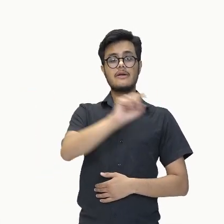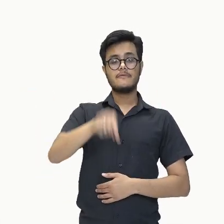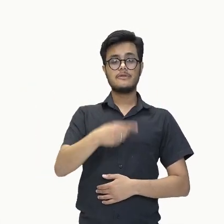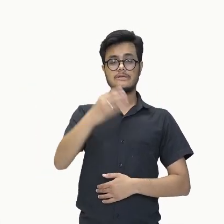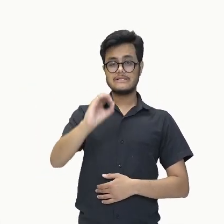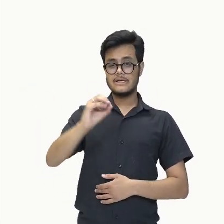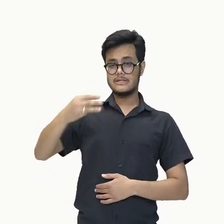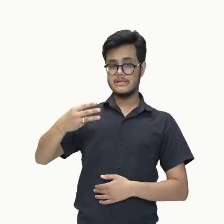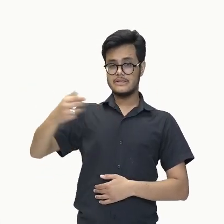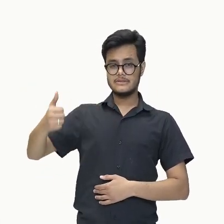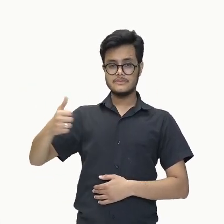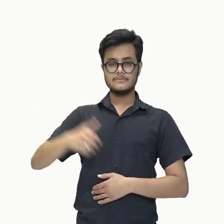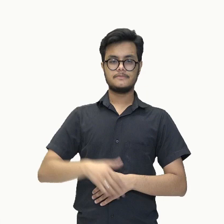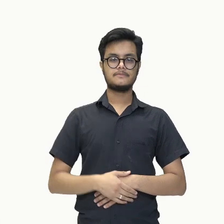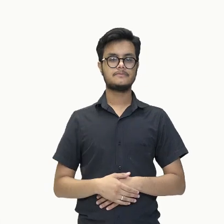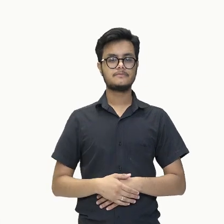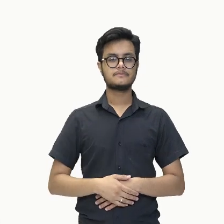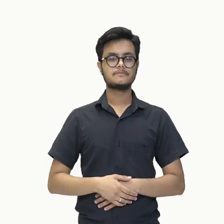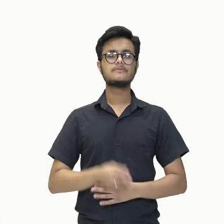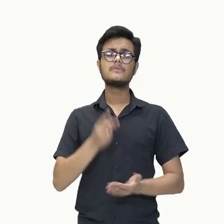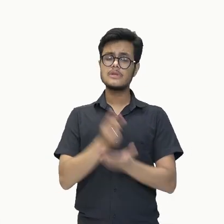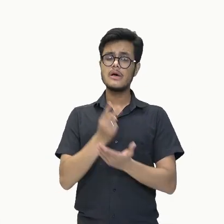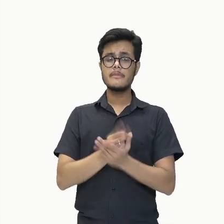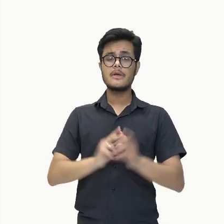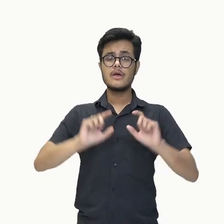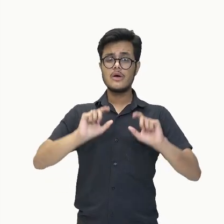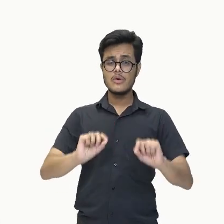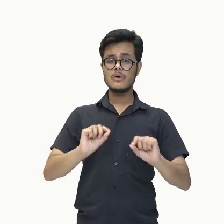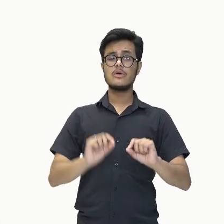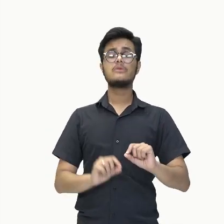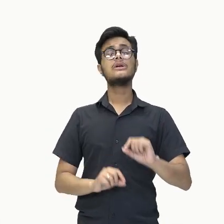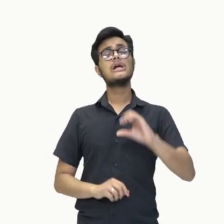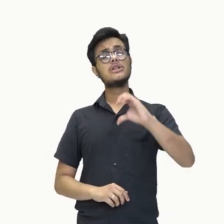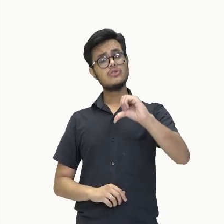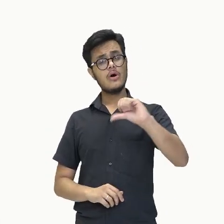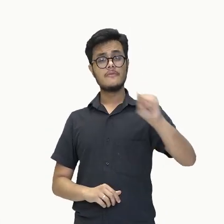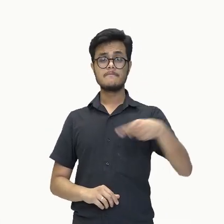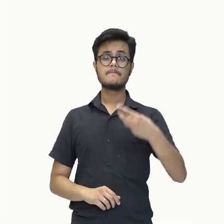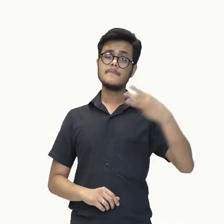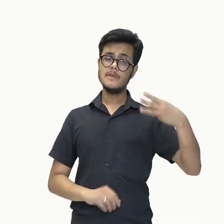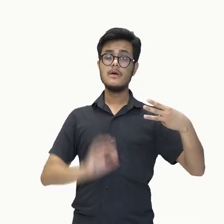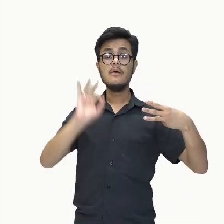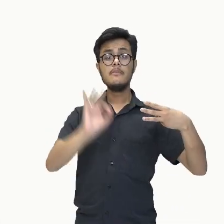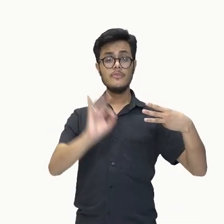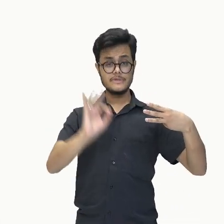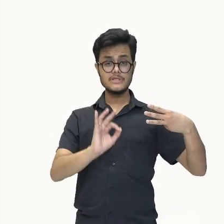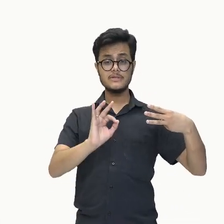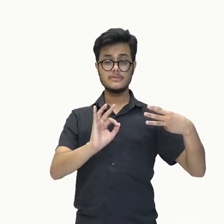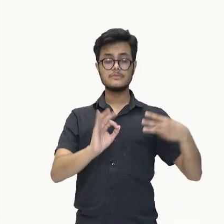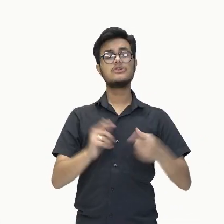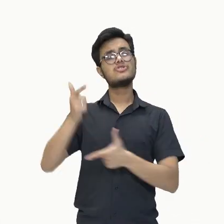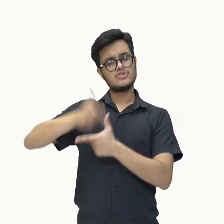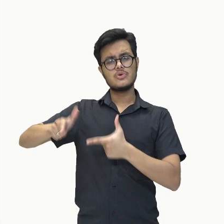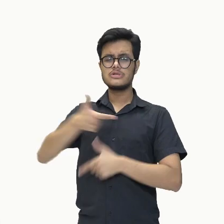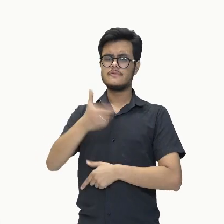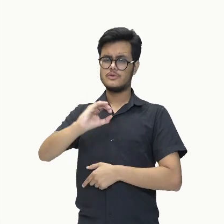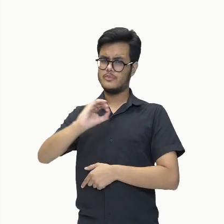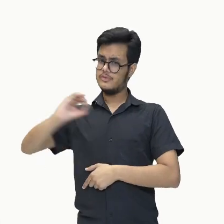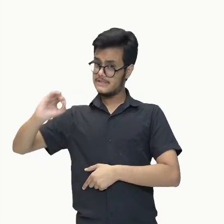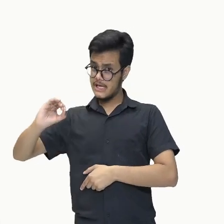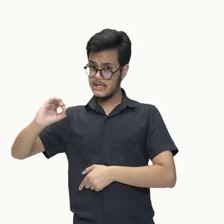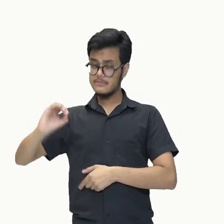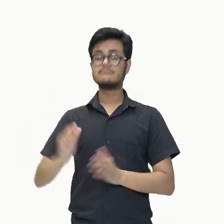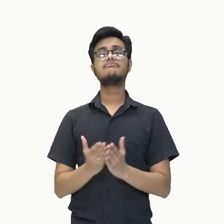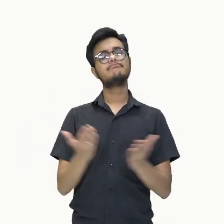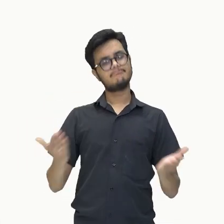0,031. O mesmo vai acontecer com o quê? Com 9,3%. Dividindo ele por 100,